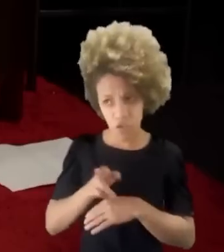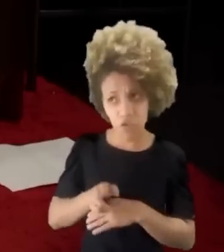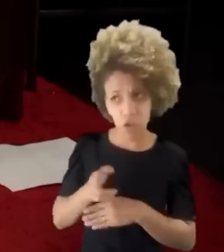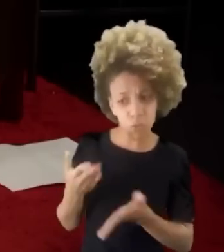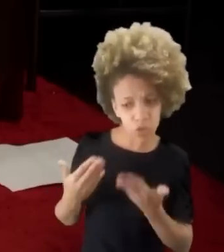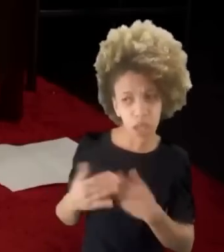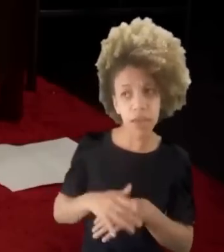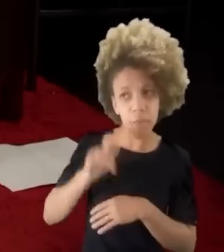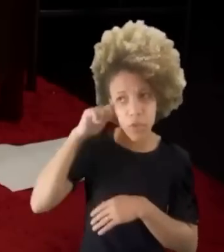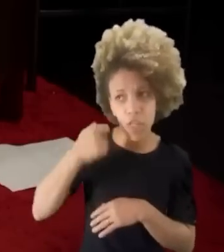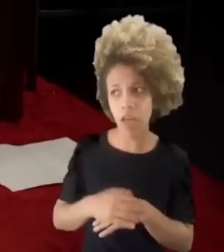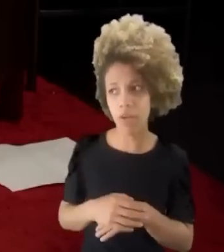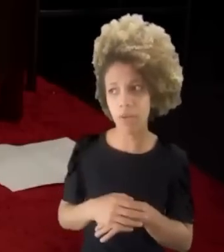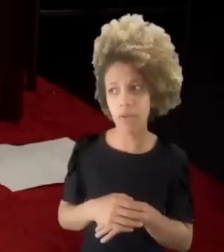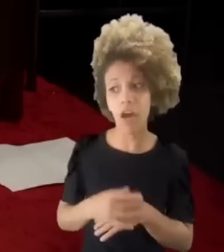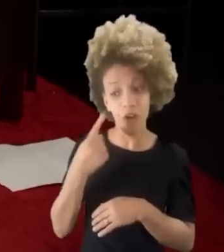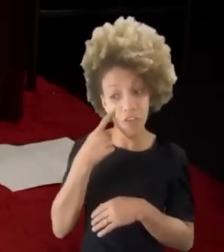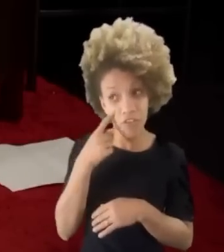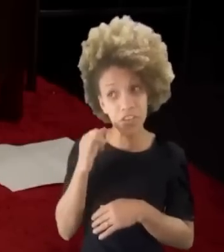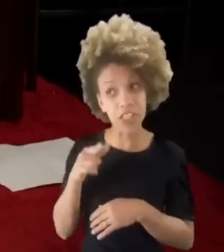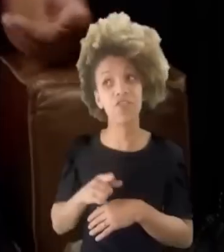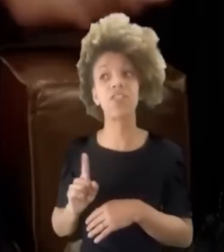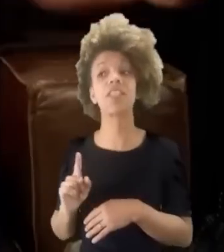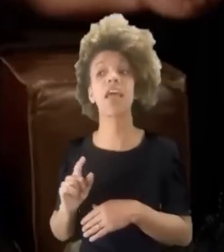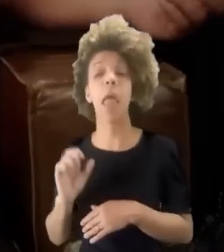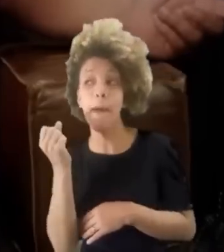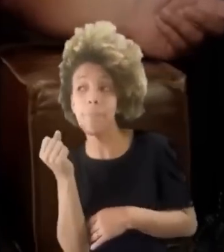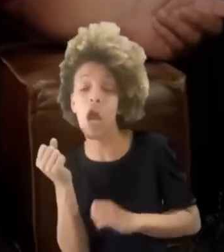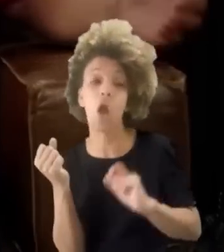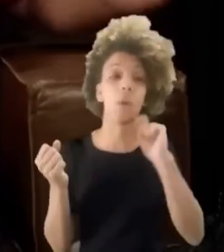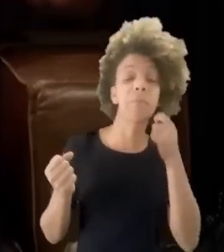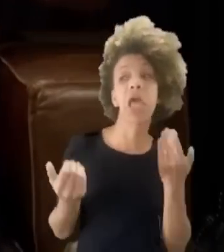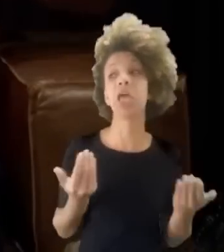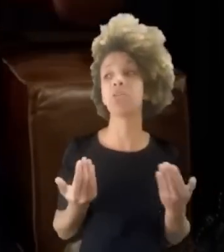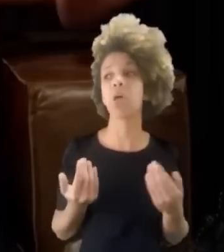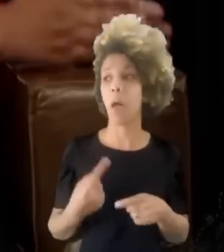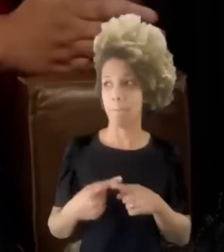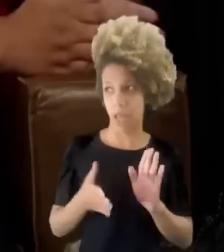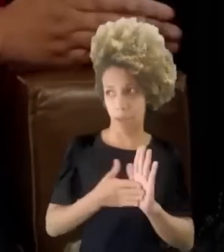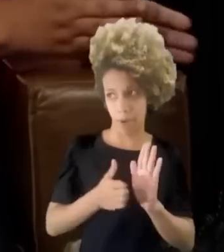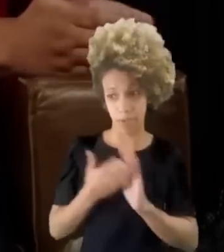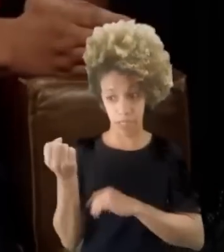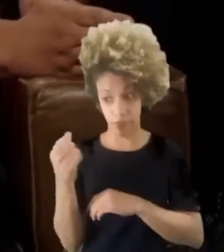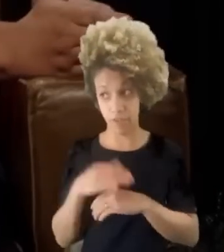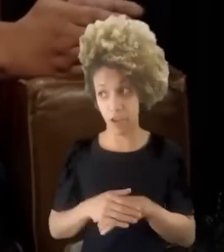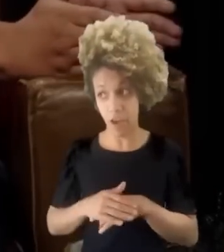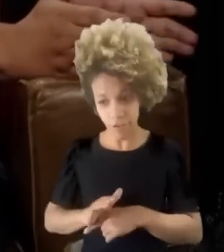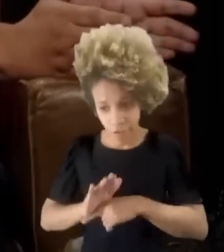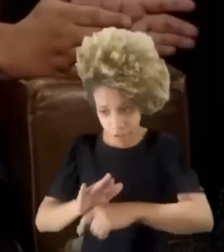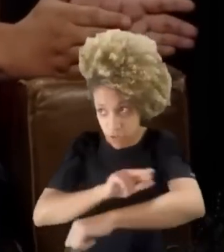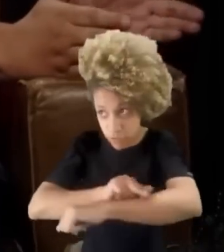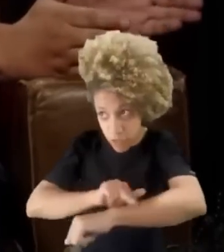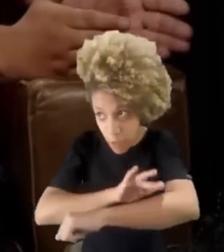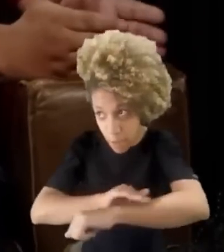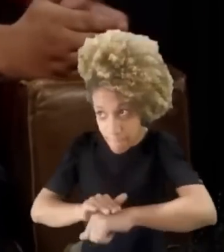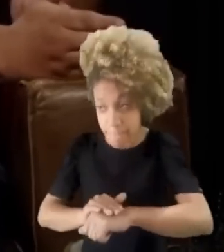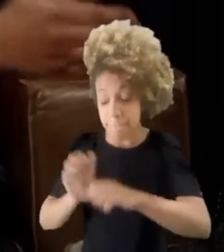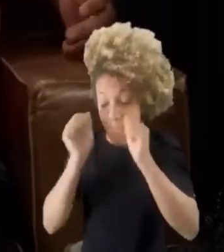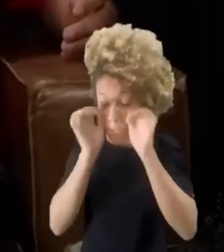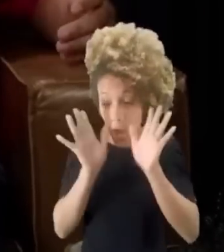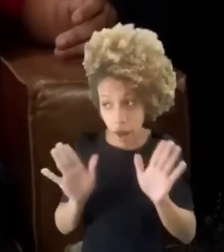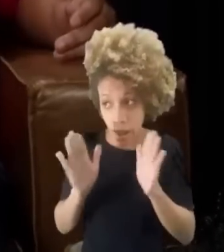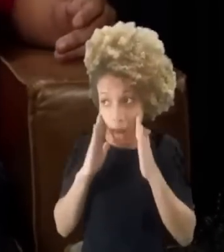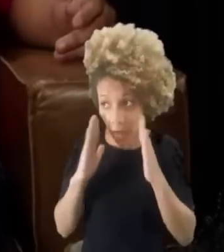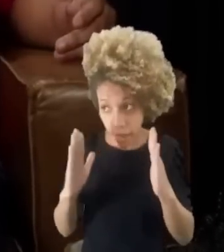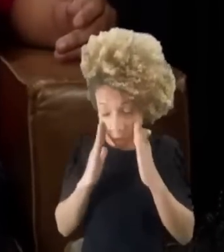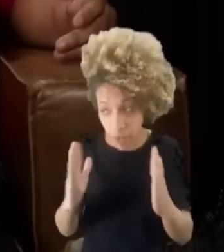vamos usar aí com os negros aí nós vai ver se você não é branco mesmo entendeu porque a ideia Branca vai favorecer a pele branca quanto mais sua pele